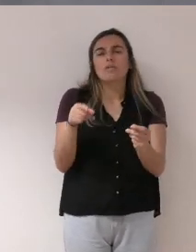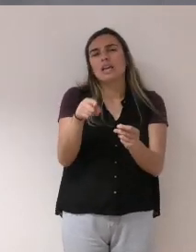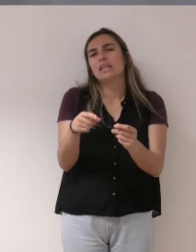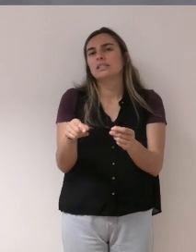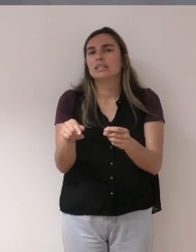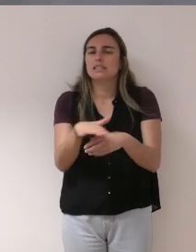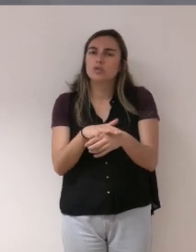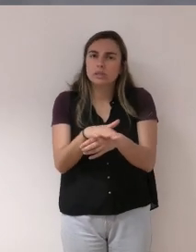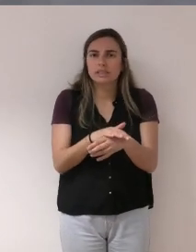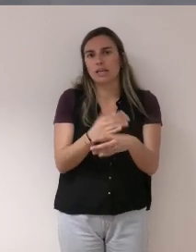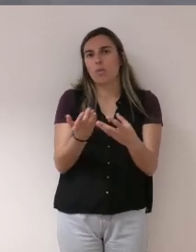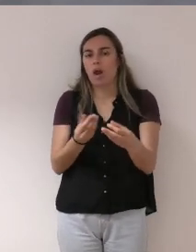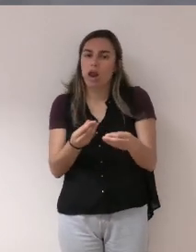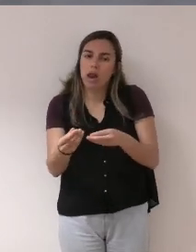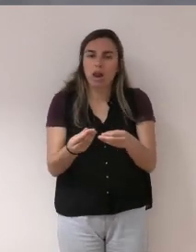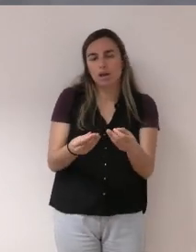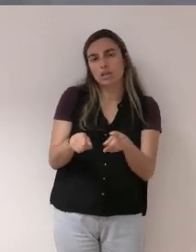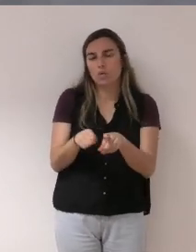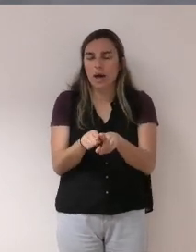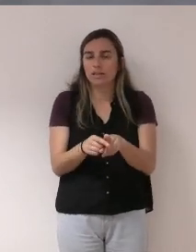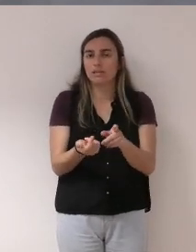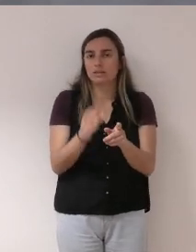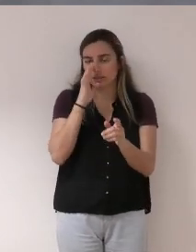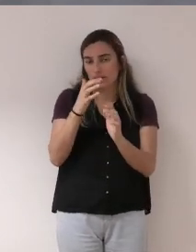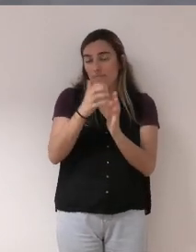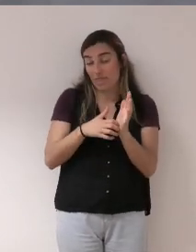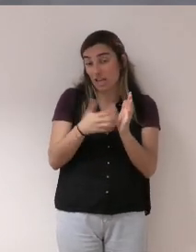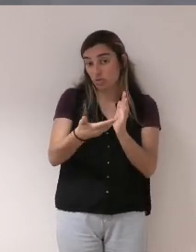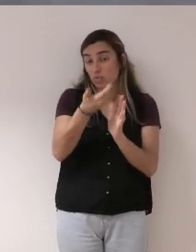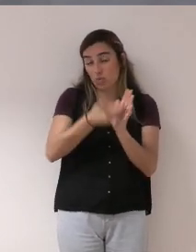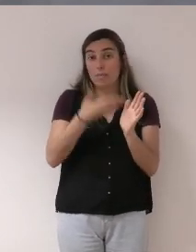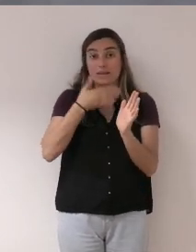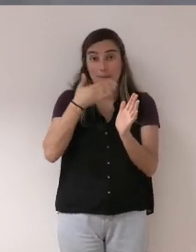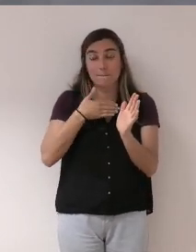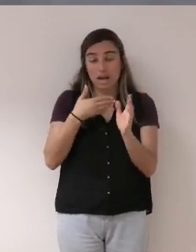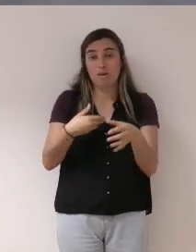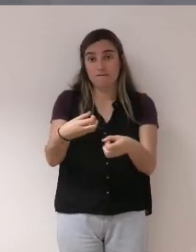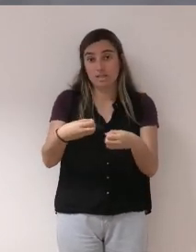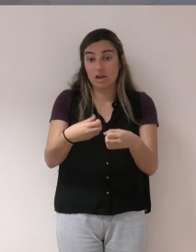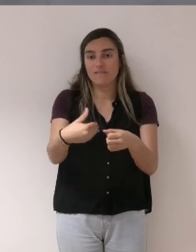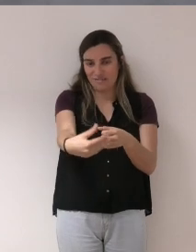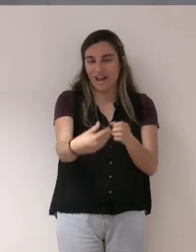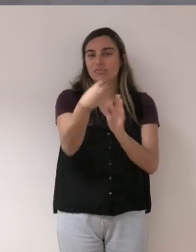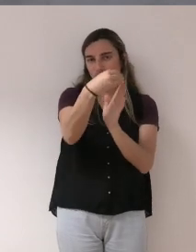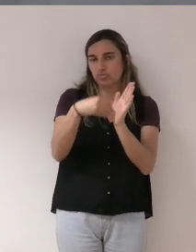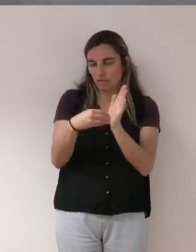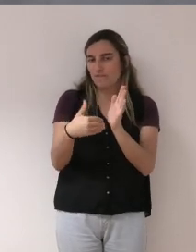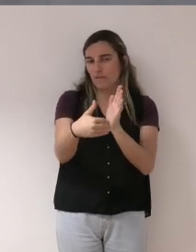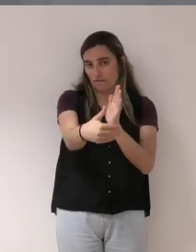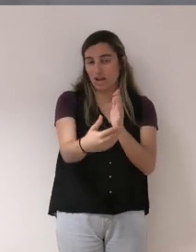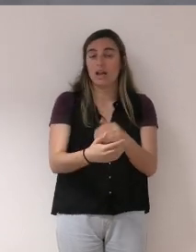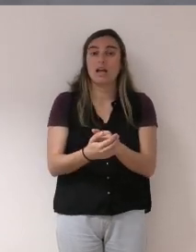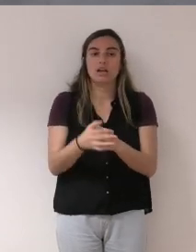jogo entre o texto, o documento em branco, que vai sendo preenchido a partir